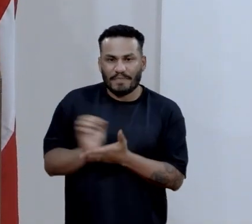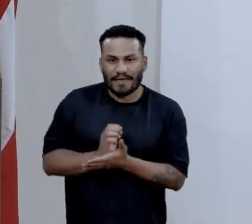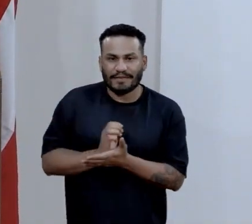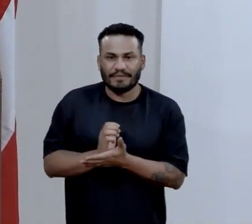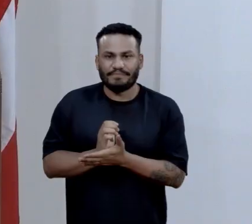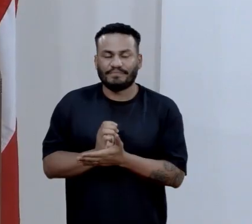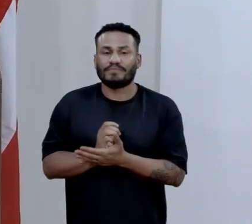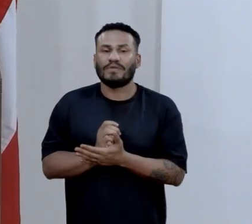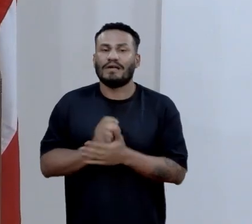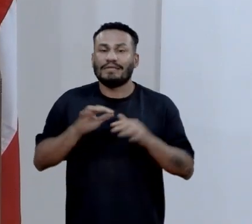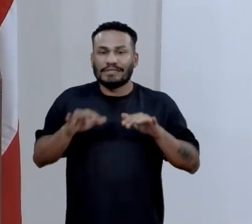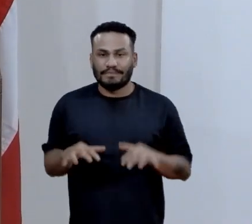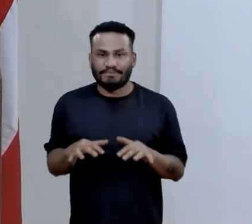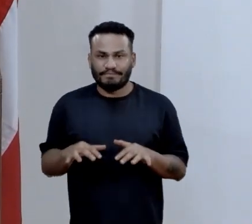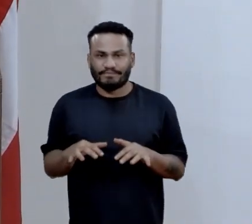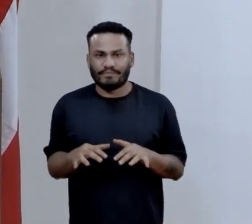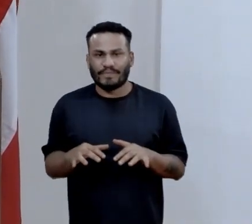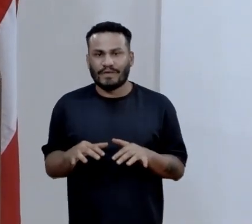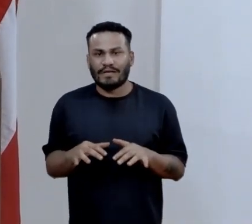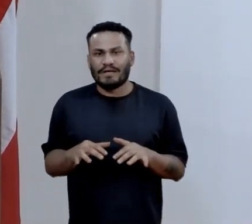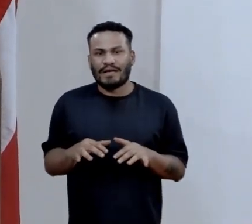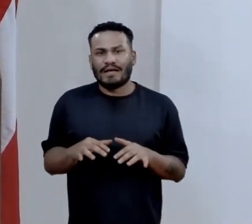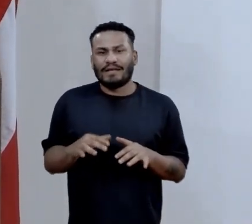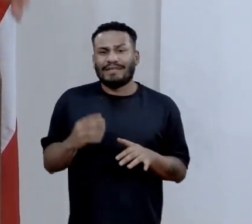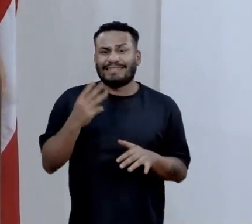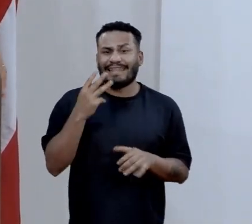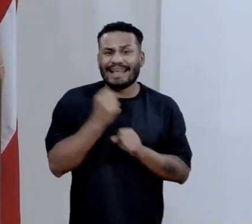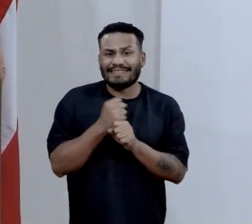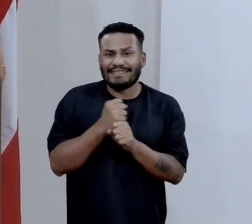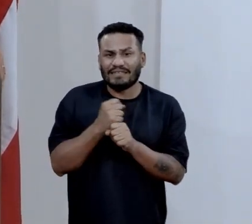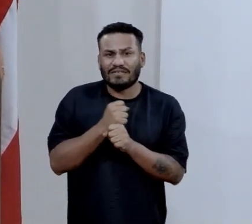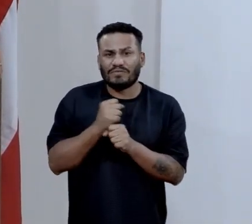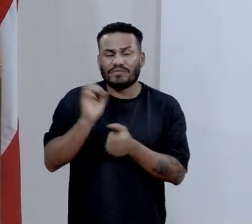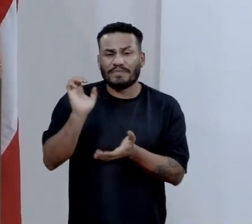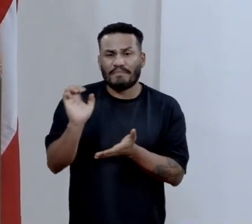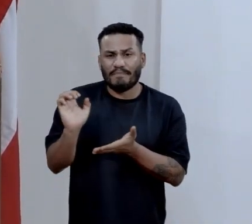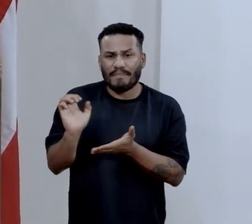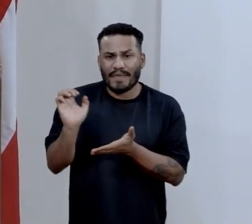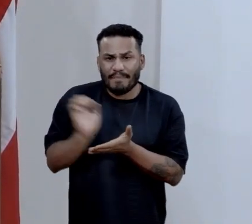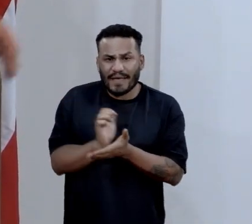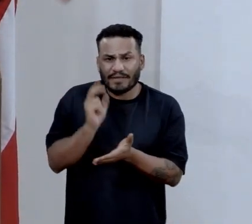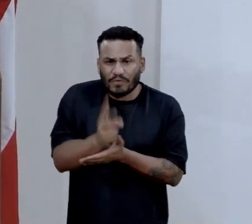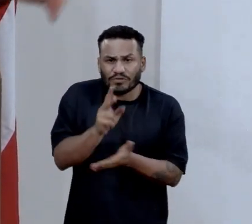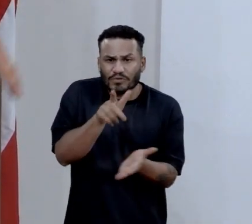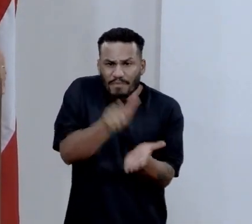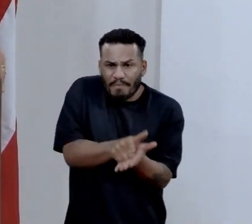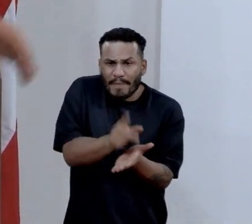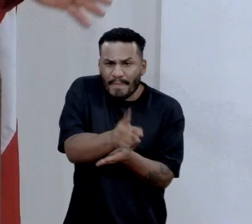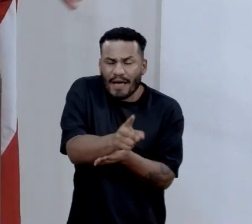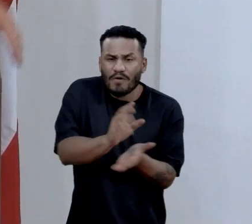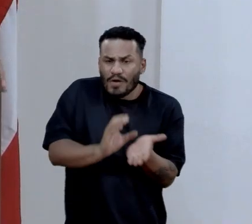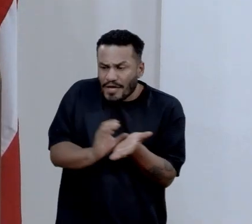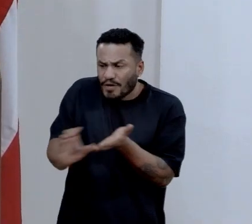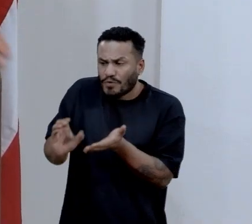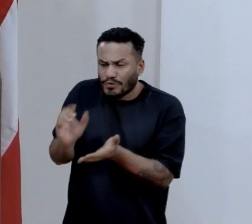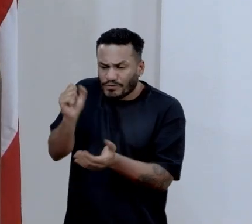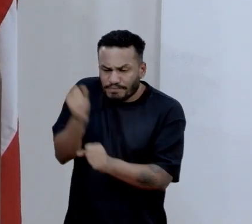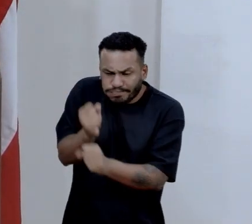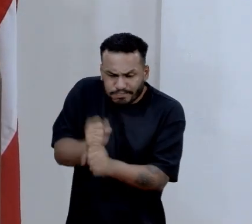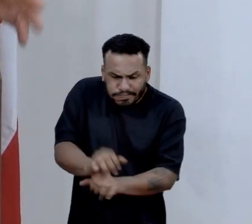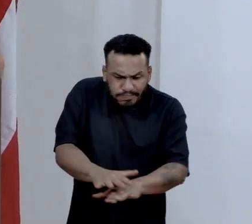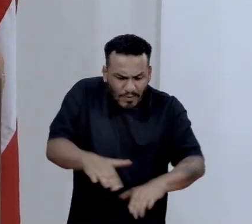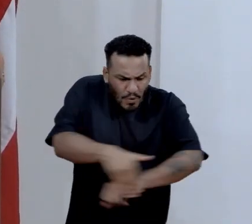Gilson, é que, assim, se leva, às vezes, 3 anos para tirar uma emenda do papel. Aí se disponibiliza o recurso para a pavimentação numa